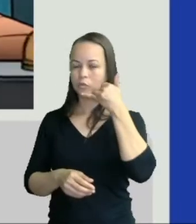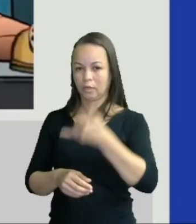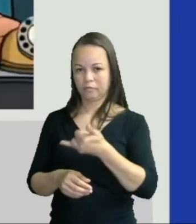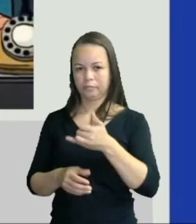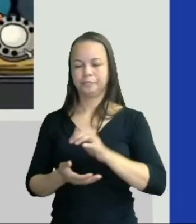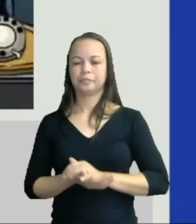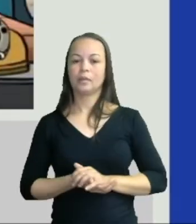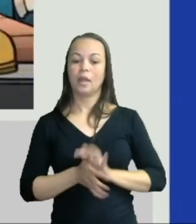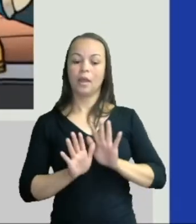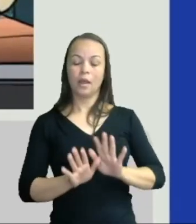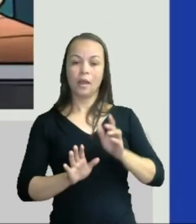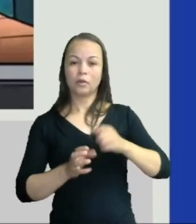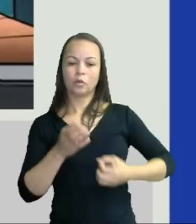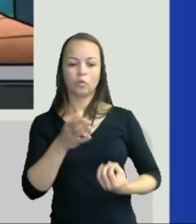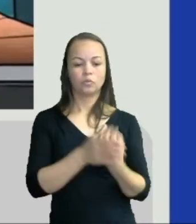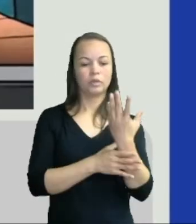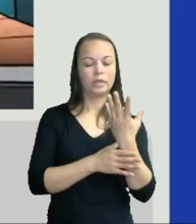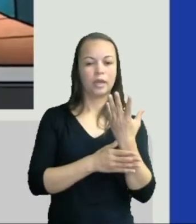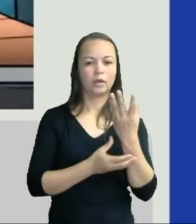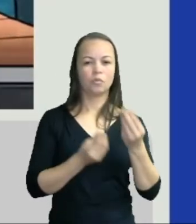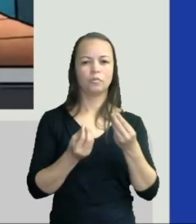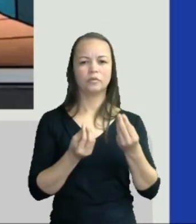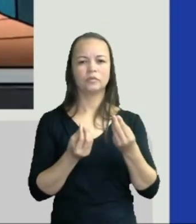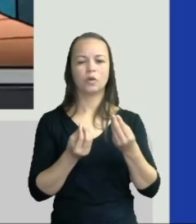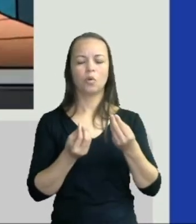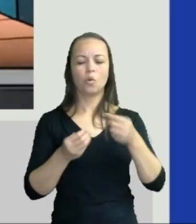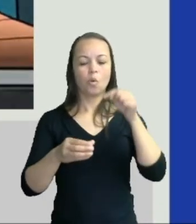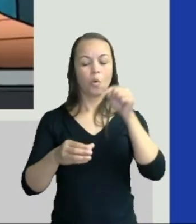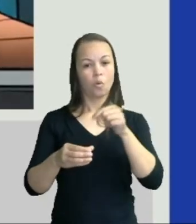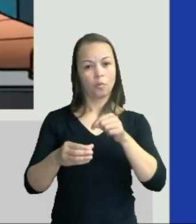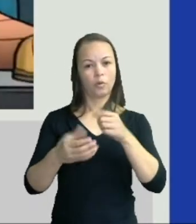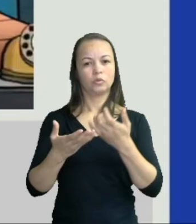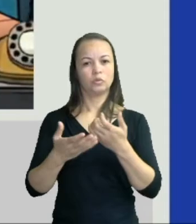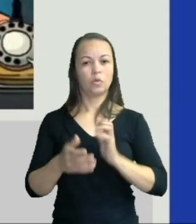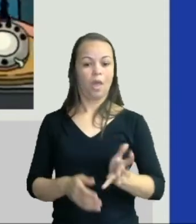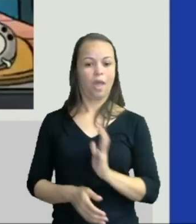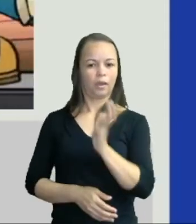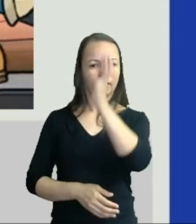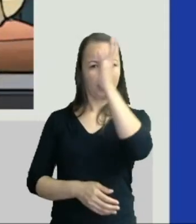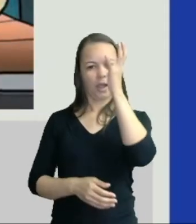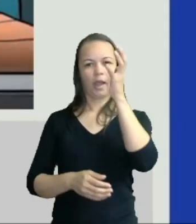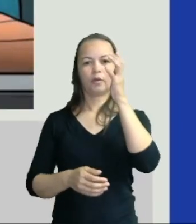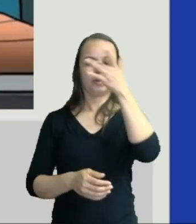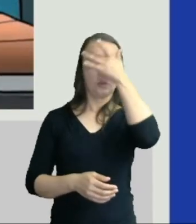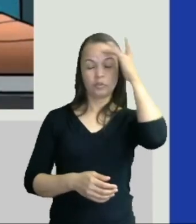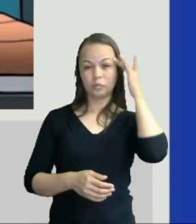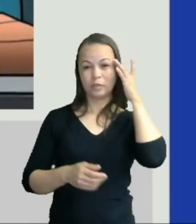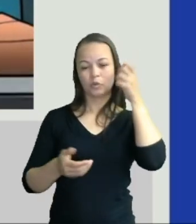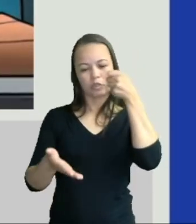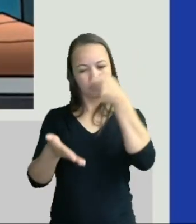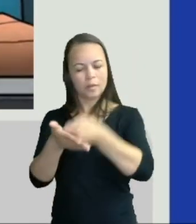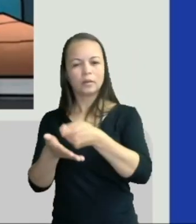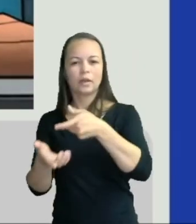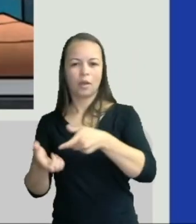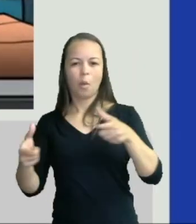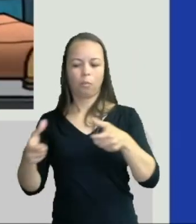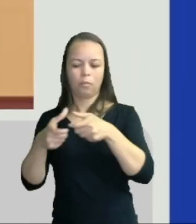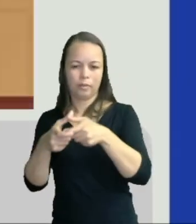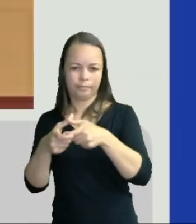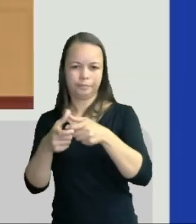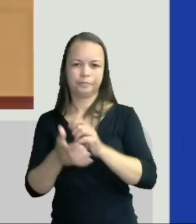território brasileiro. O telefone foi inventado em 1876 e chegou no Brasil ainda no século